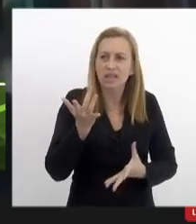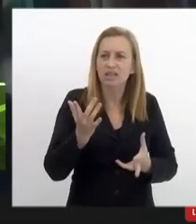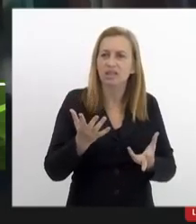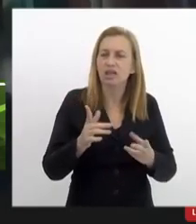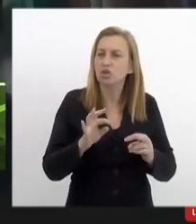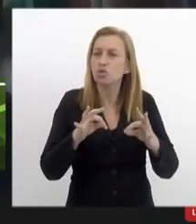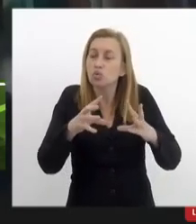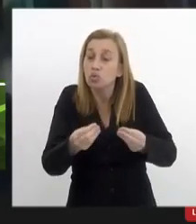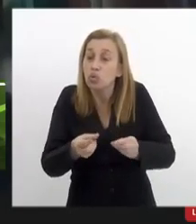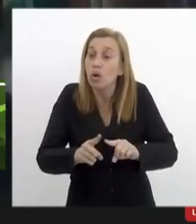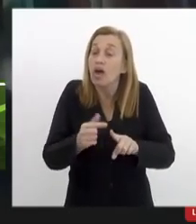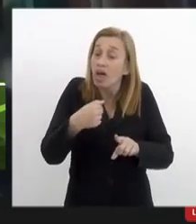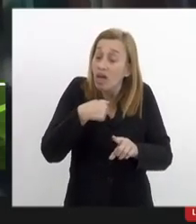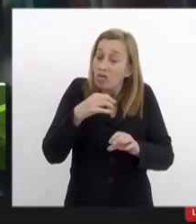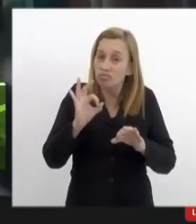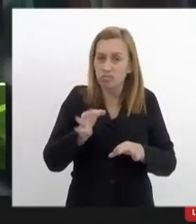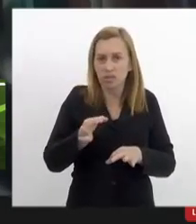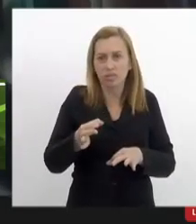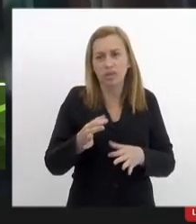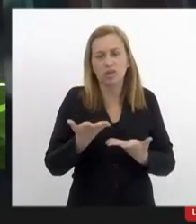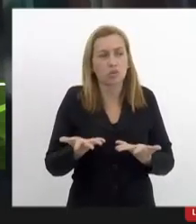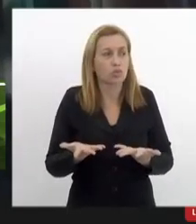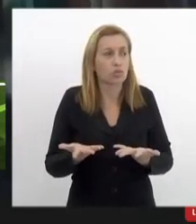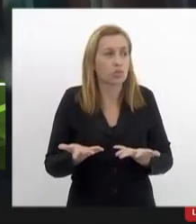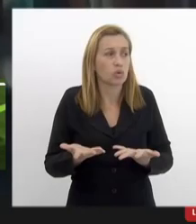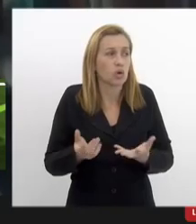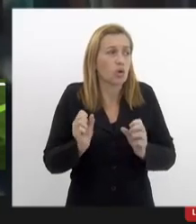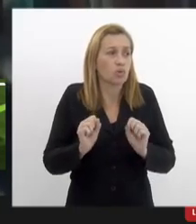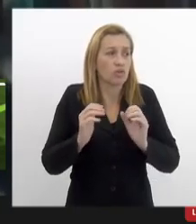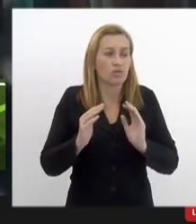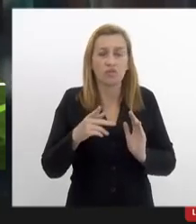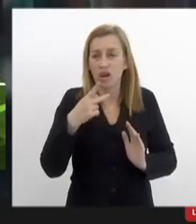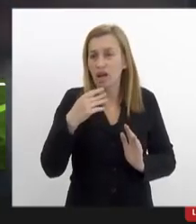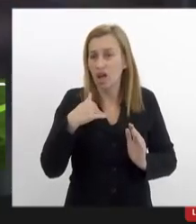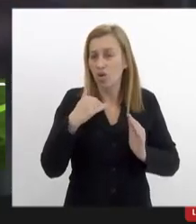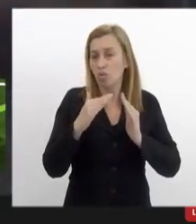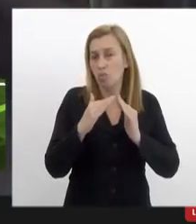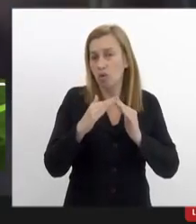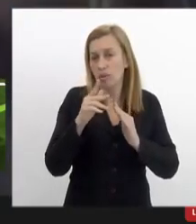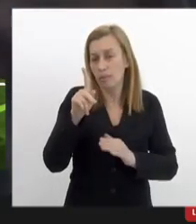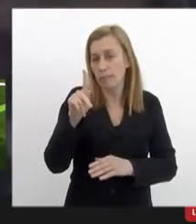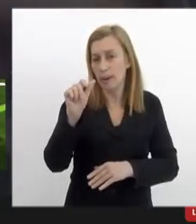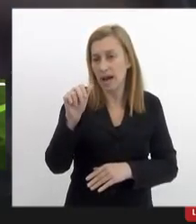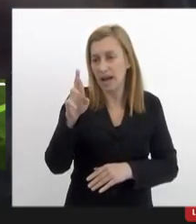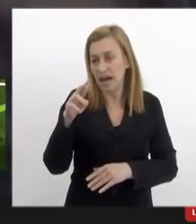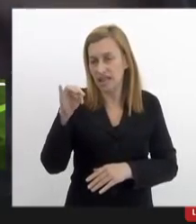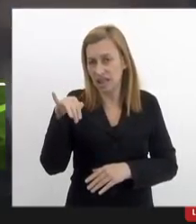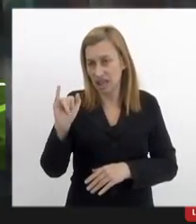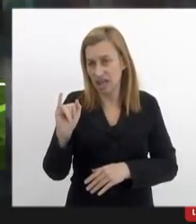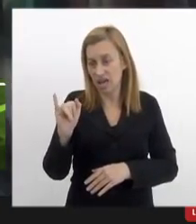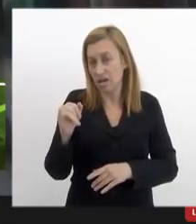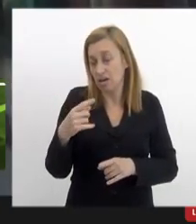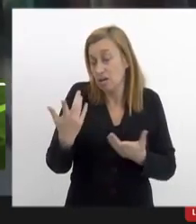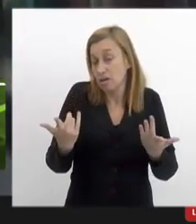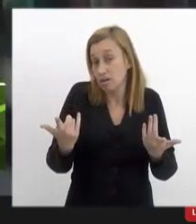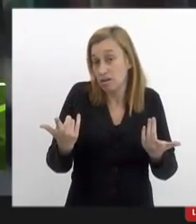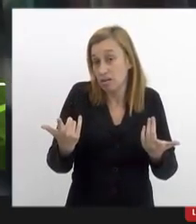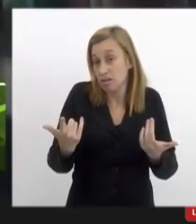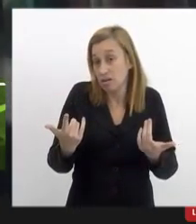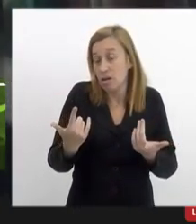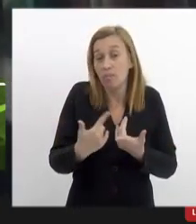praticamente me considero até um morador de Paraty, né? E as pessoas